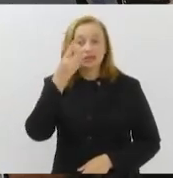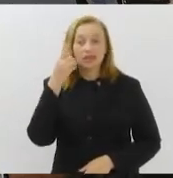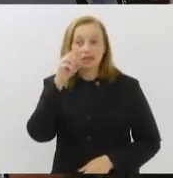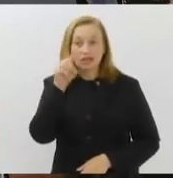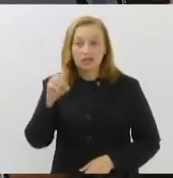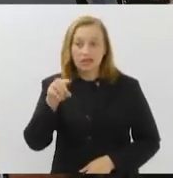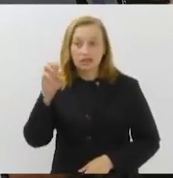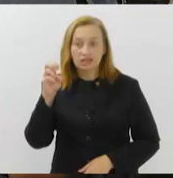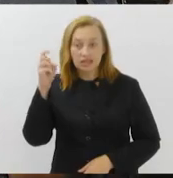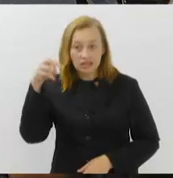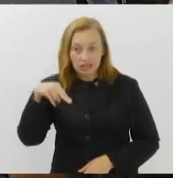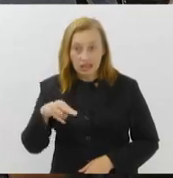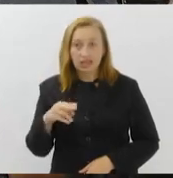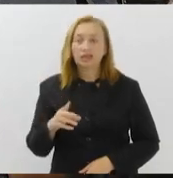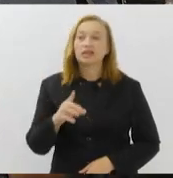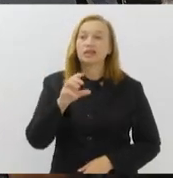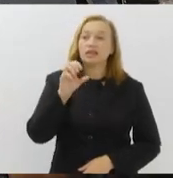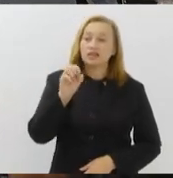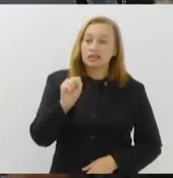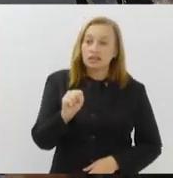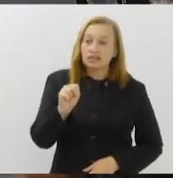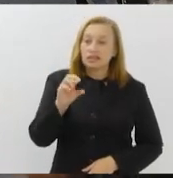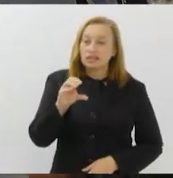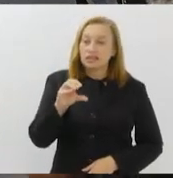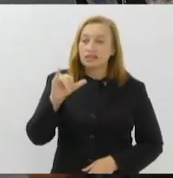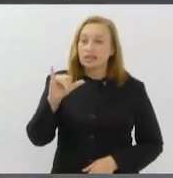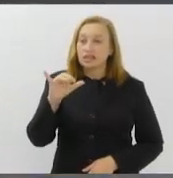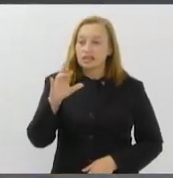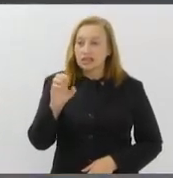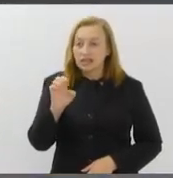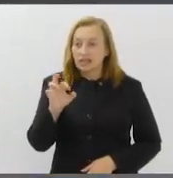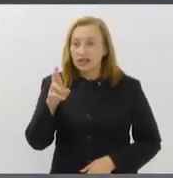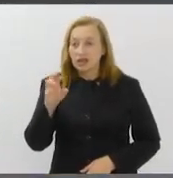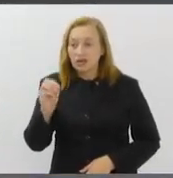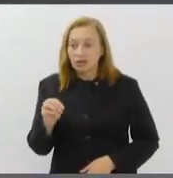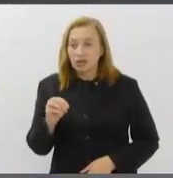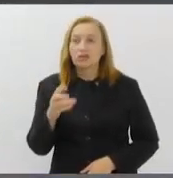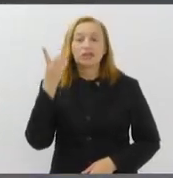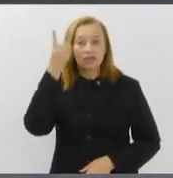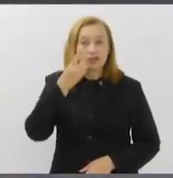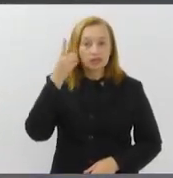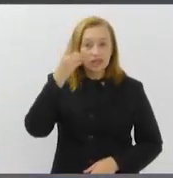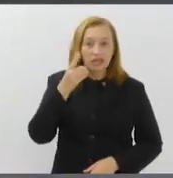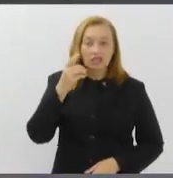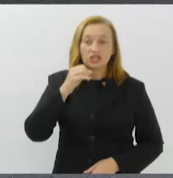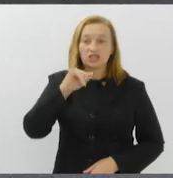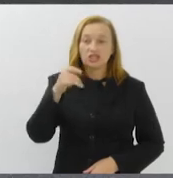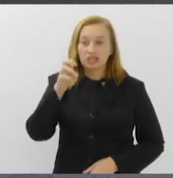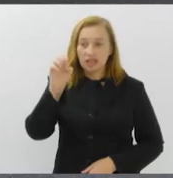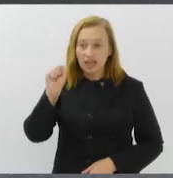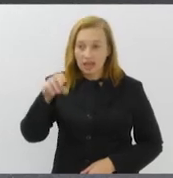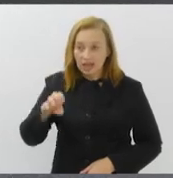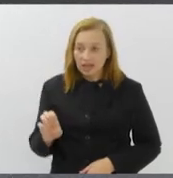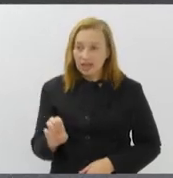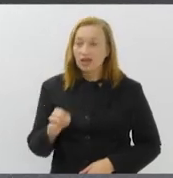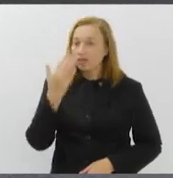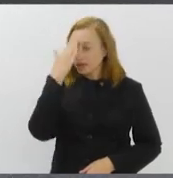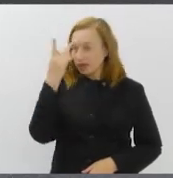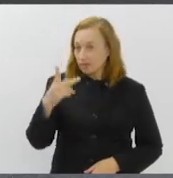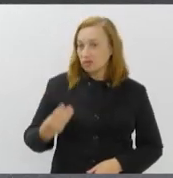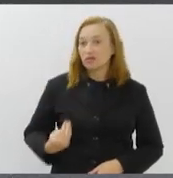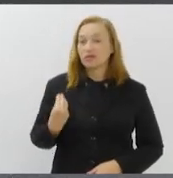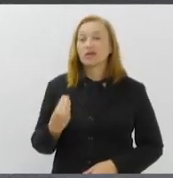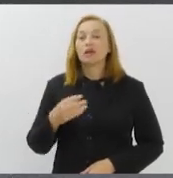muito obrigada, o Cícero Lisboa, do gabinete da deputada Gisele Monteiro, muito obrigada pela presença,